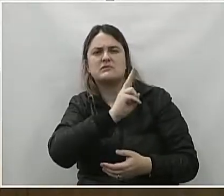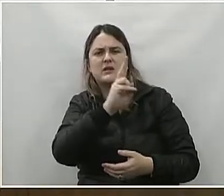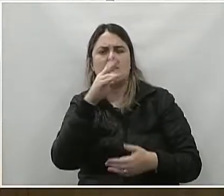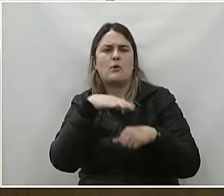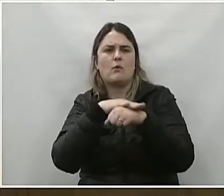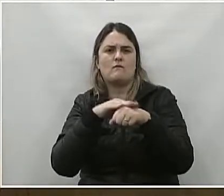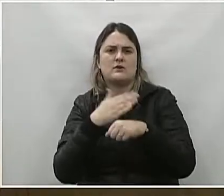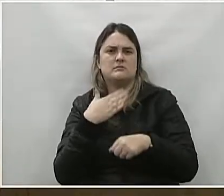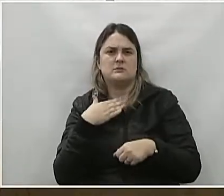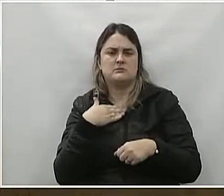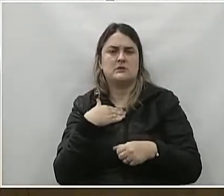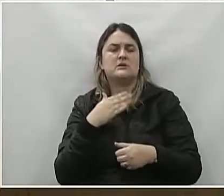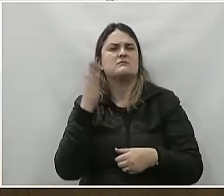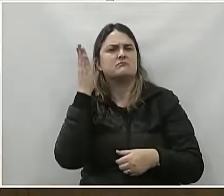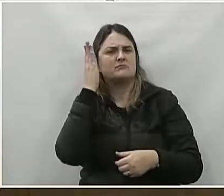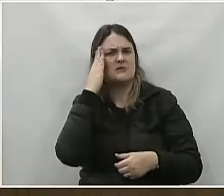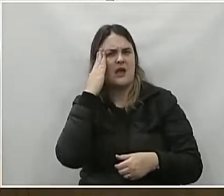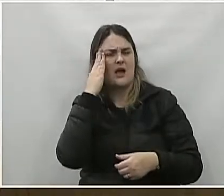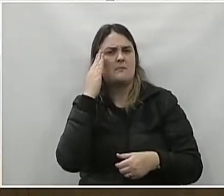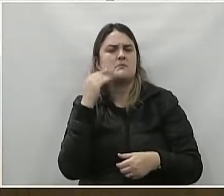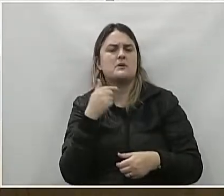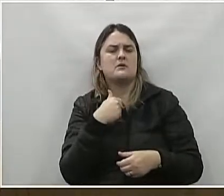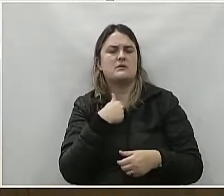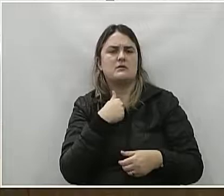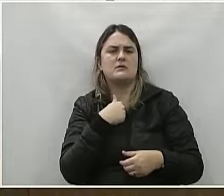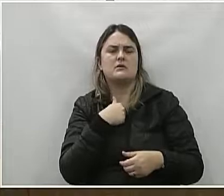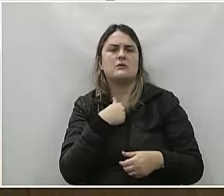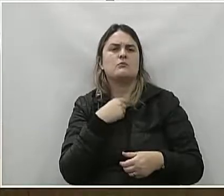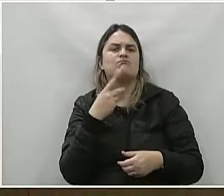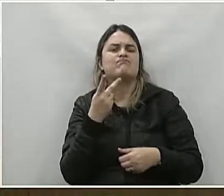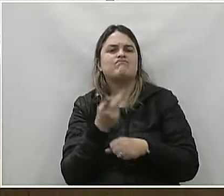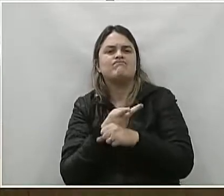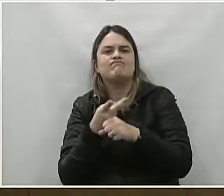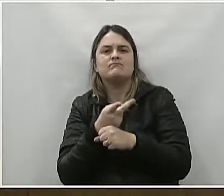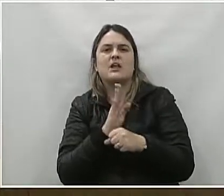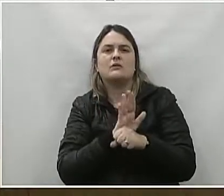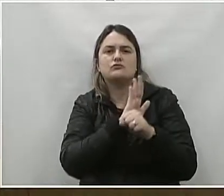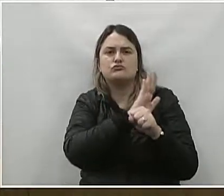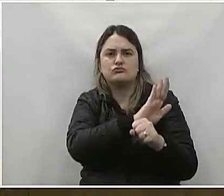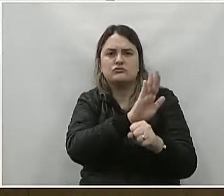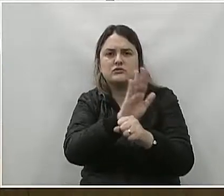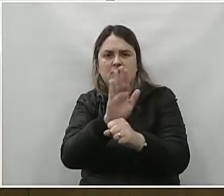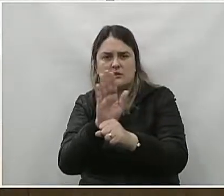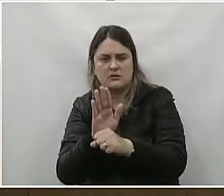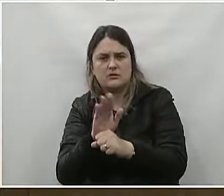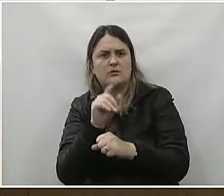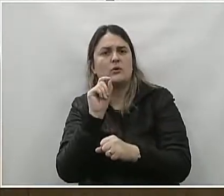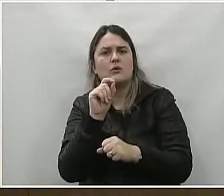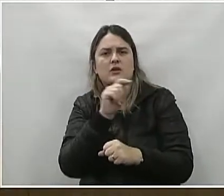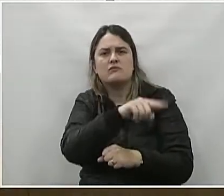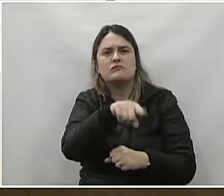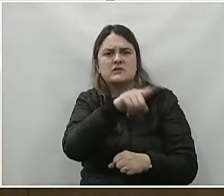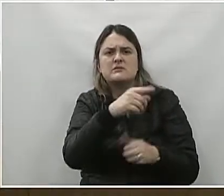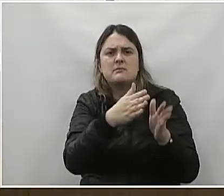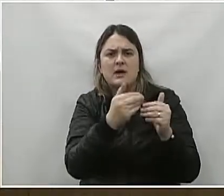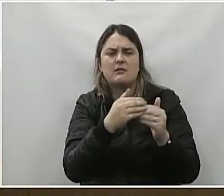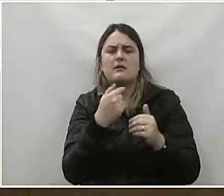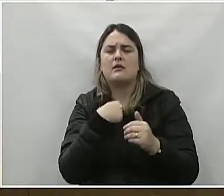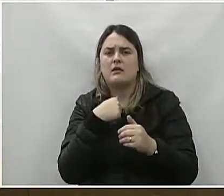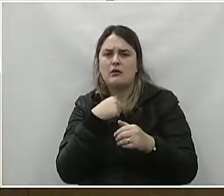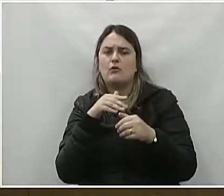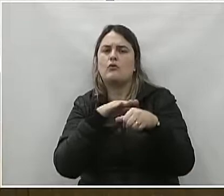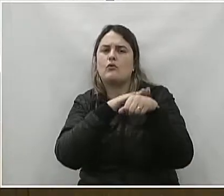conversando comigo. Sabe que desde o começo do meu mandato eu tenho buscado ajudar, né? No que é pedido para mim, eu tenho recorrido